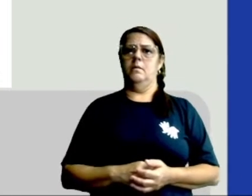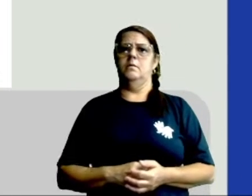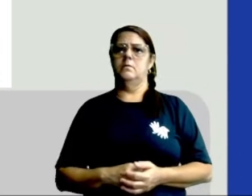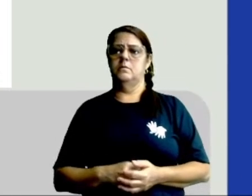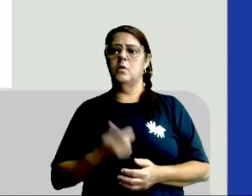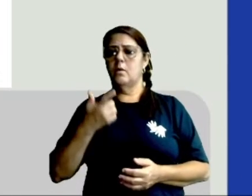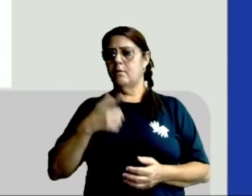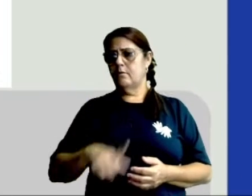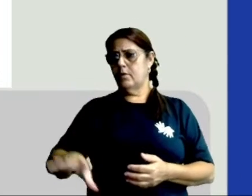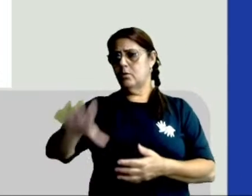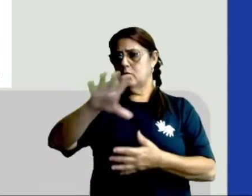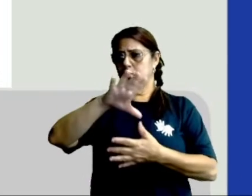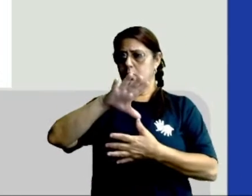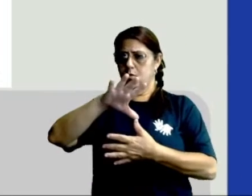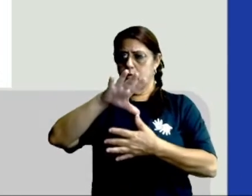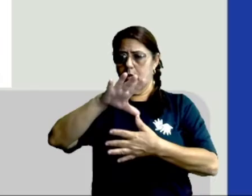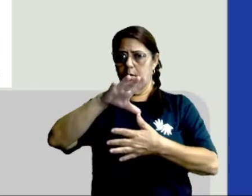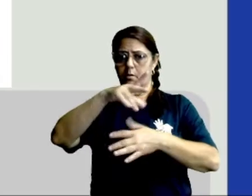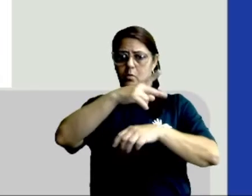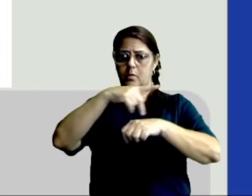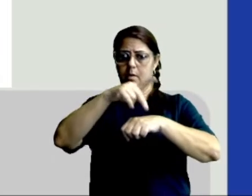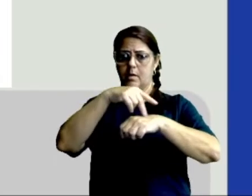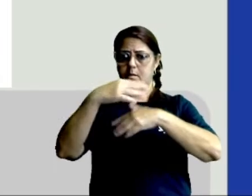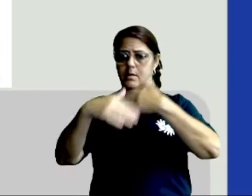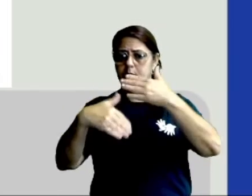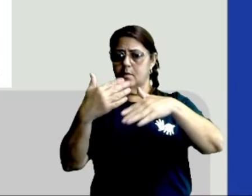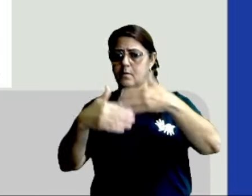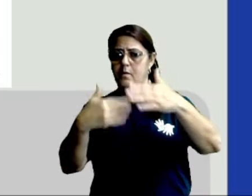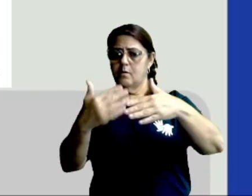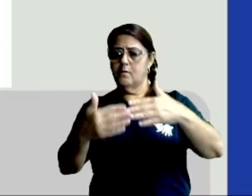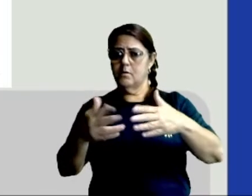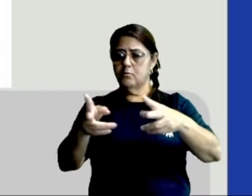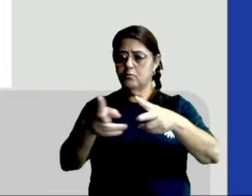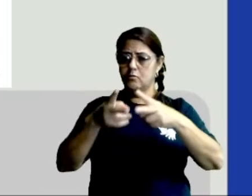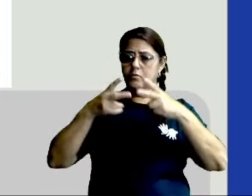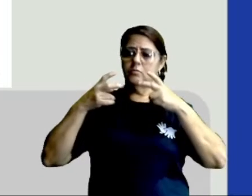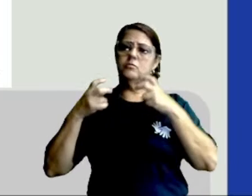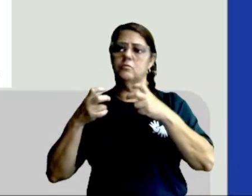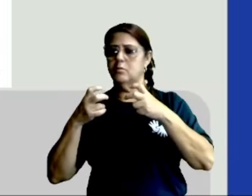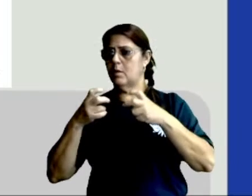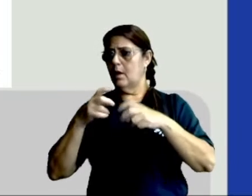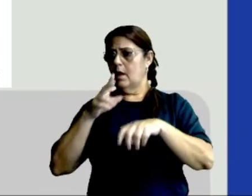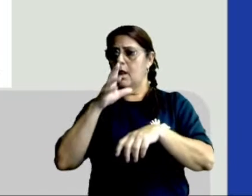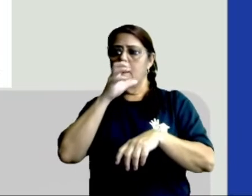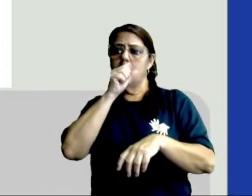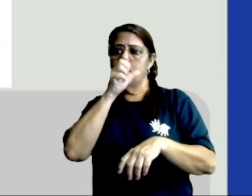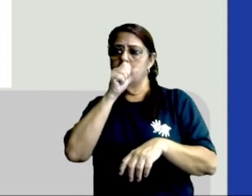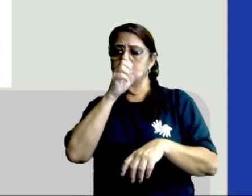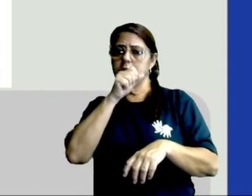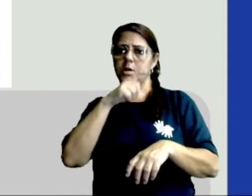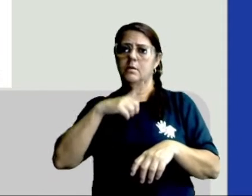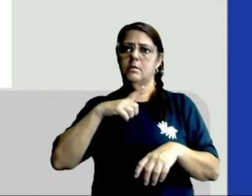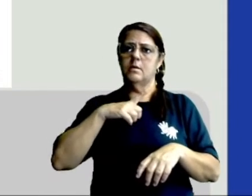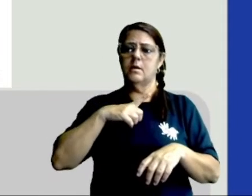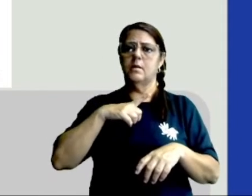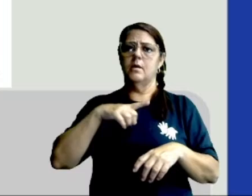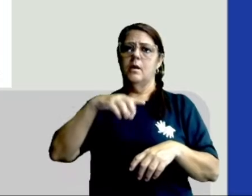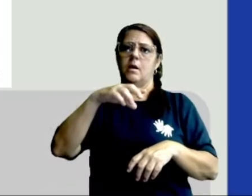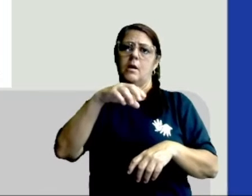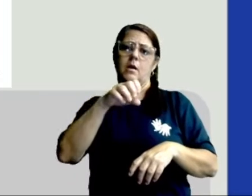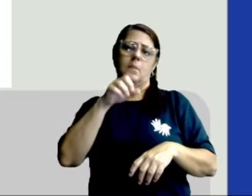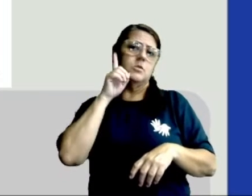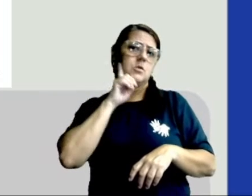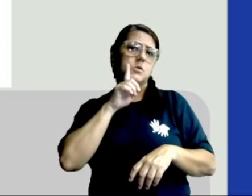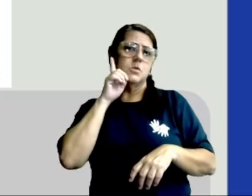mais uma vez, o mapa, né, dos países desenvolvidos, né? Ali você vê, nesse tom mais alaranjado, Estados Unidos e Canadá, né,